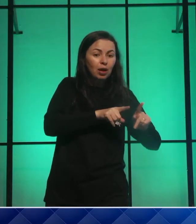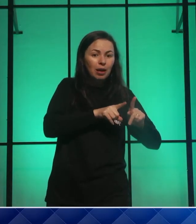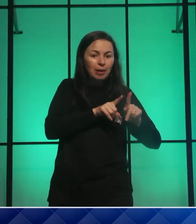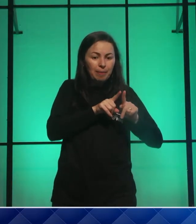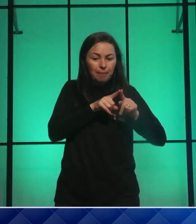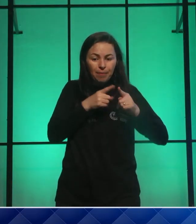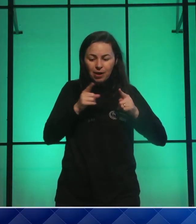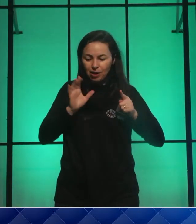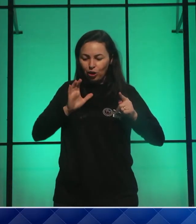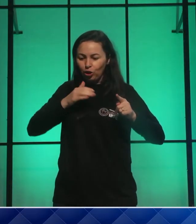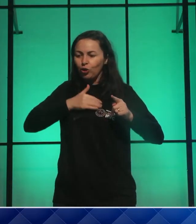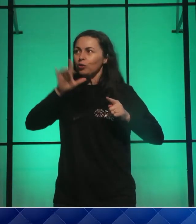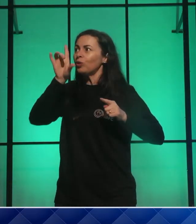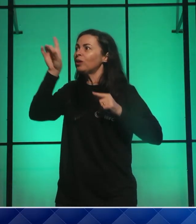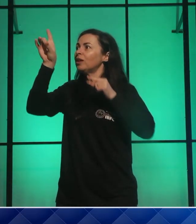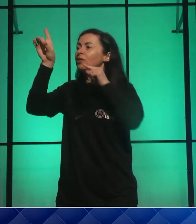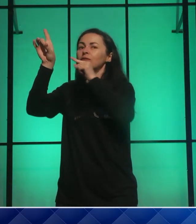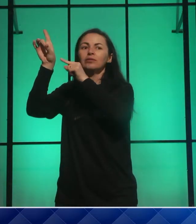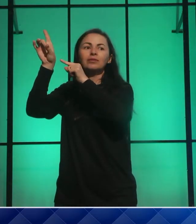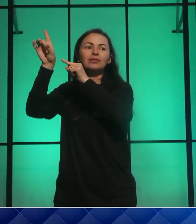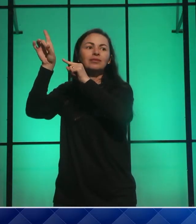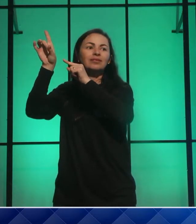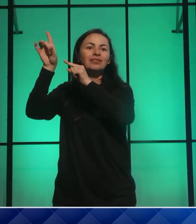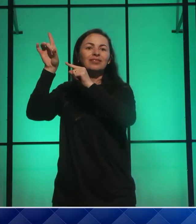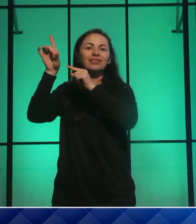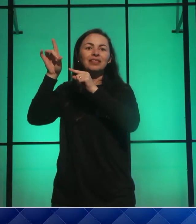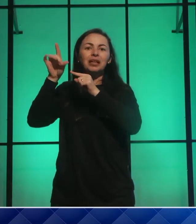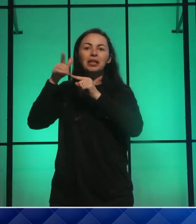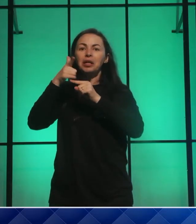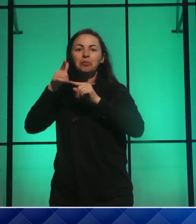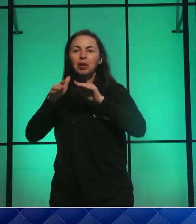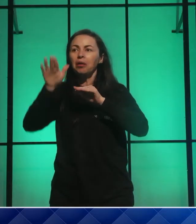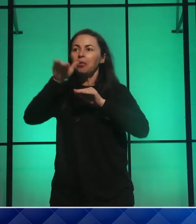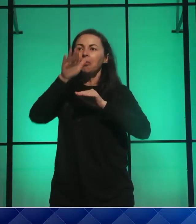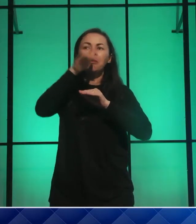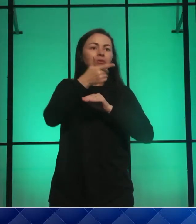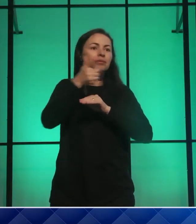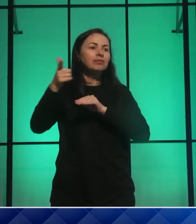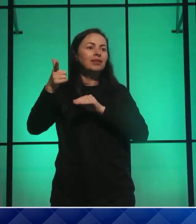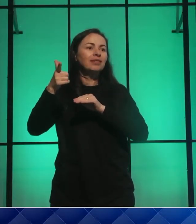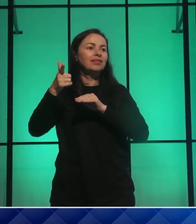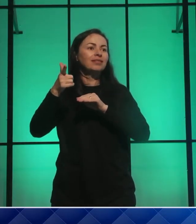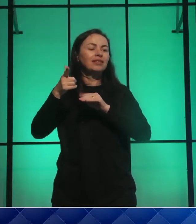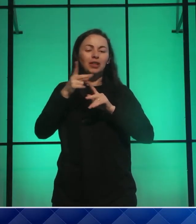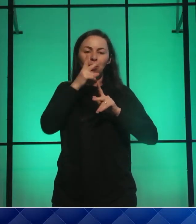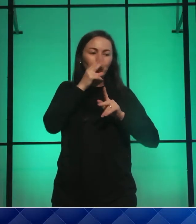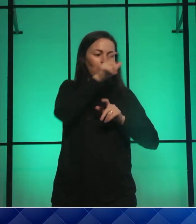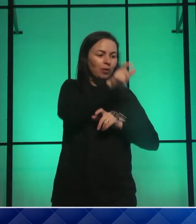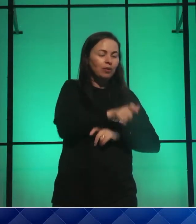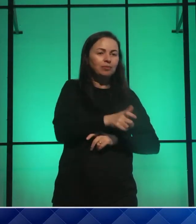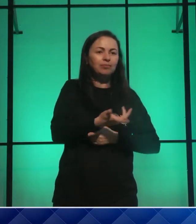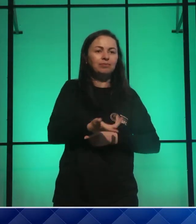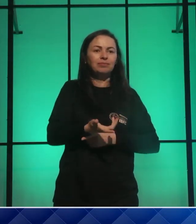nosso Deus não é inconstante como as pessoas são.